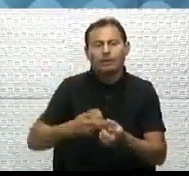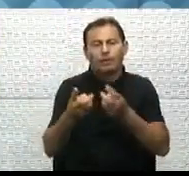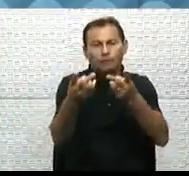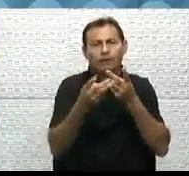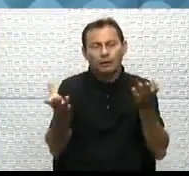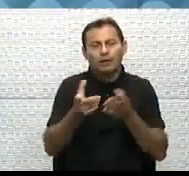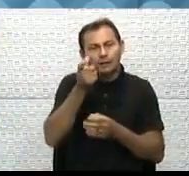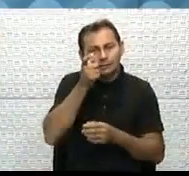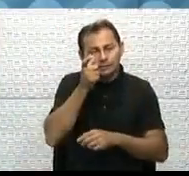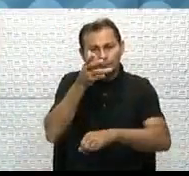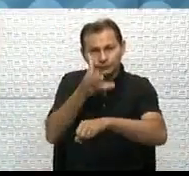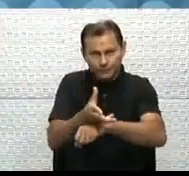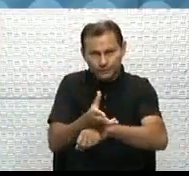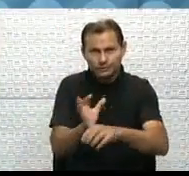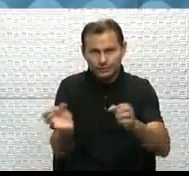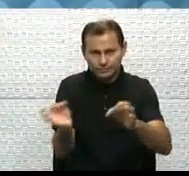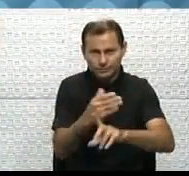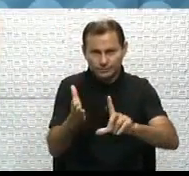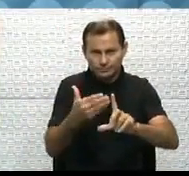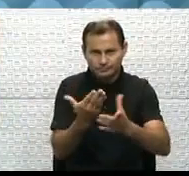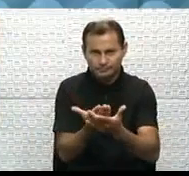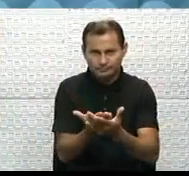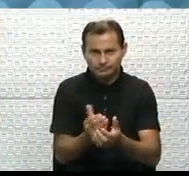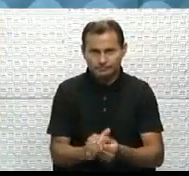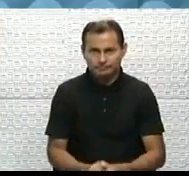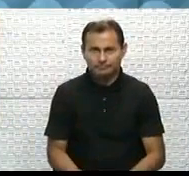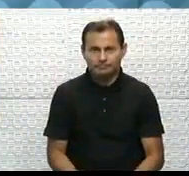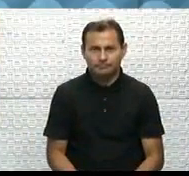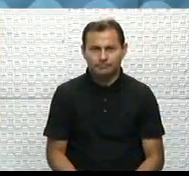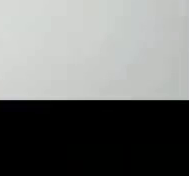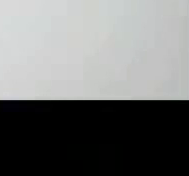convido você agora a assistir o vídeo de encerramento.